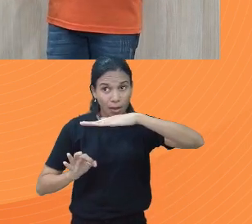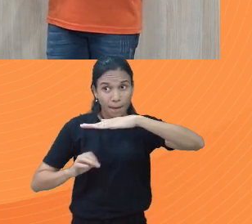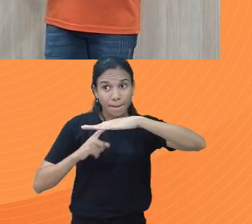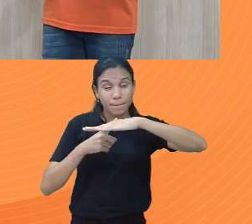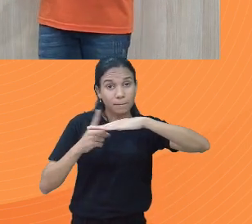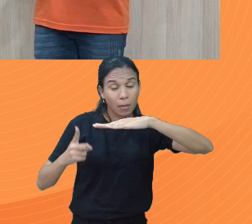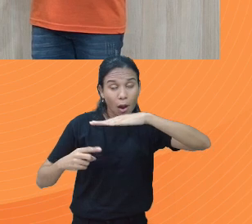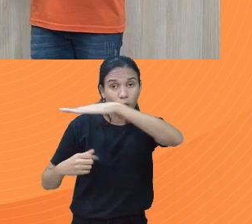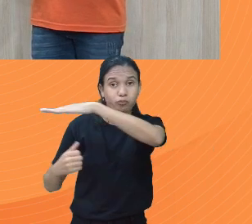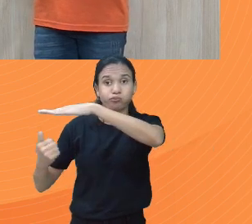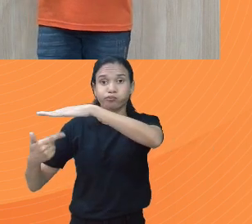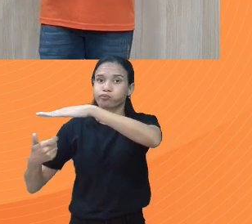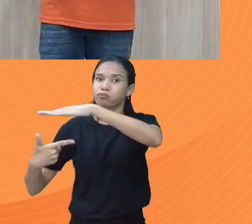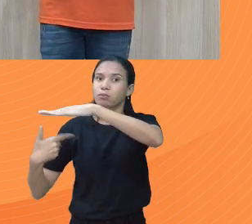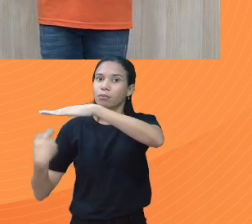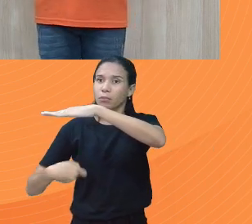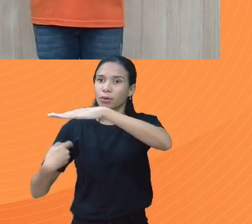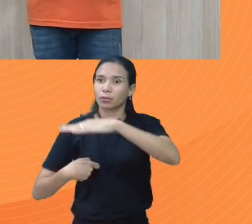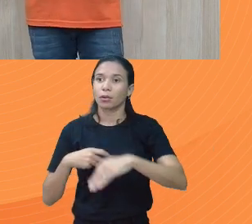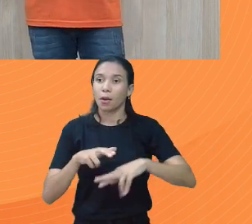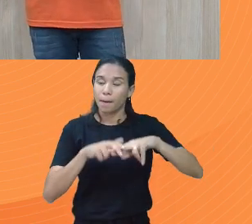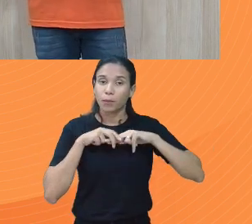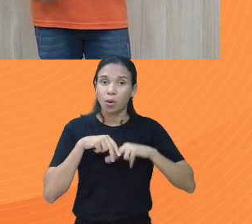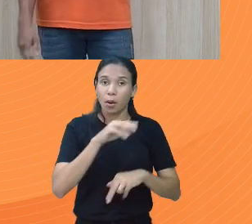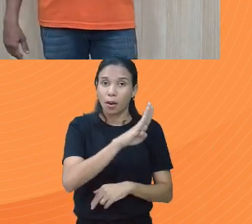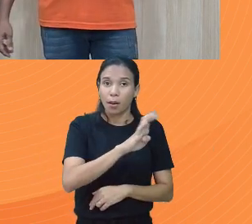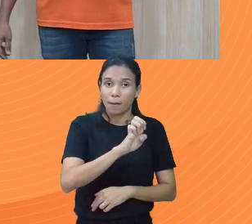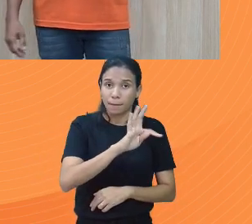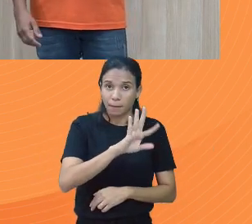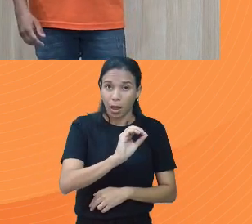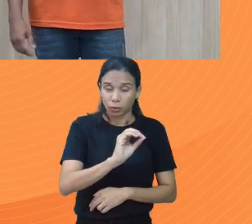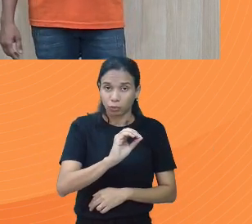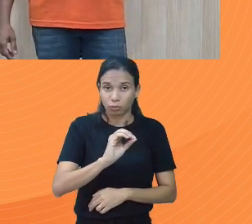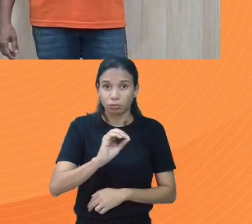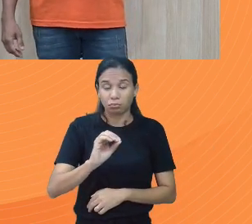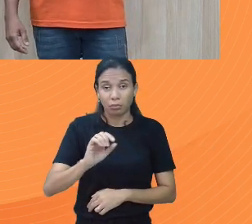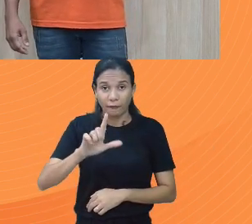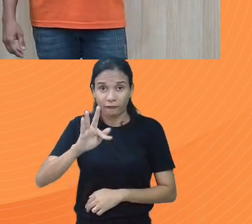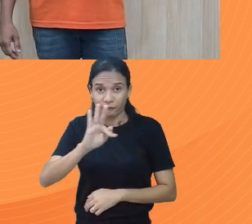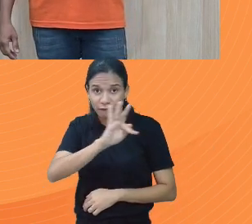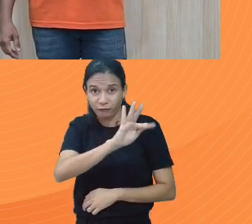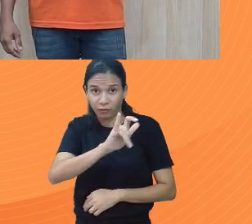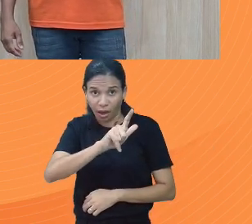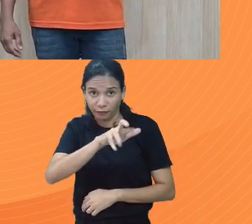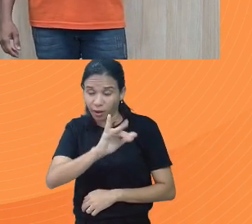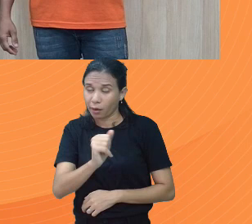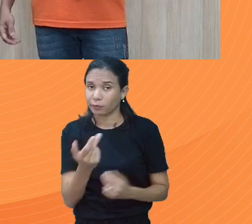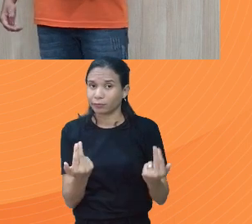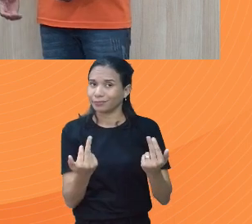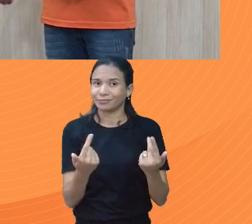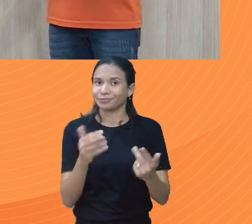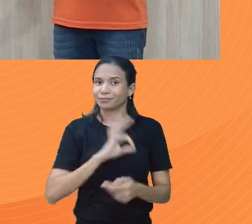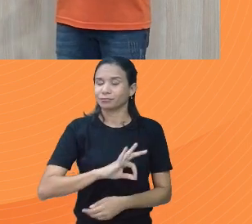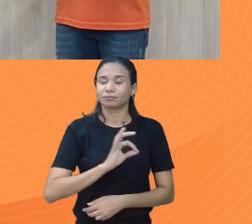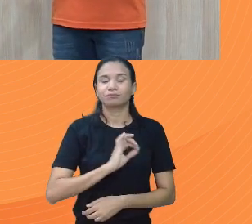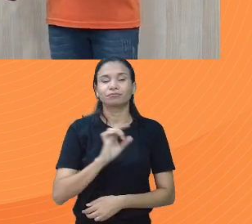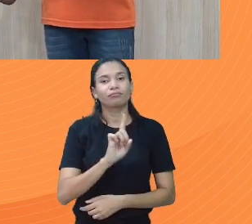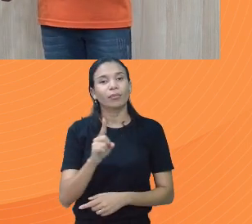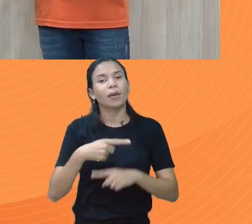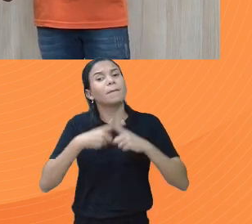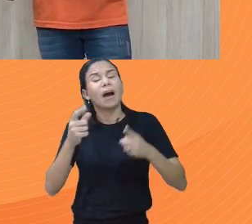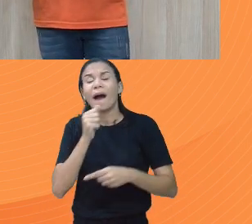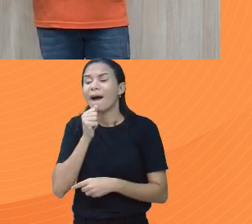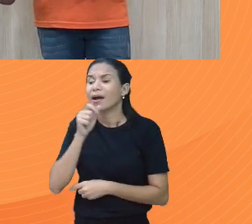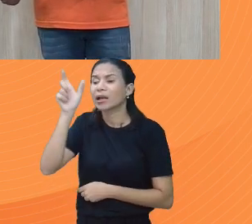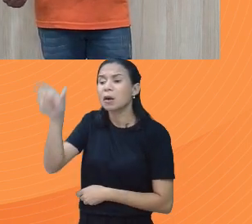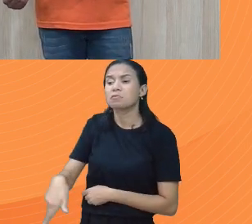já vê que Beto e Flávia, eles não gastaram a mesma parte do salário, ok? Mas aí eu tenho um Guilherme